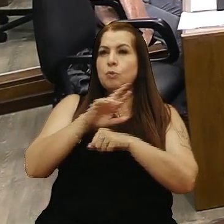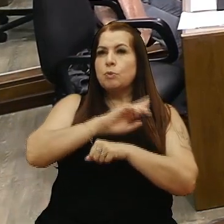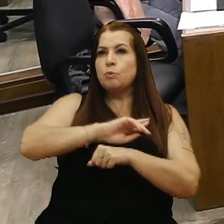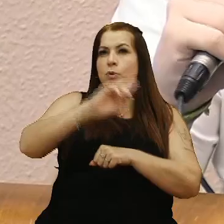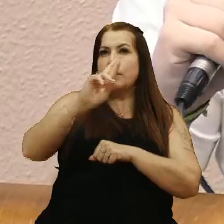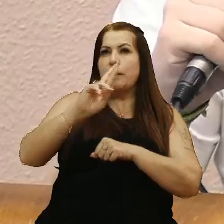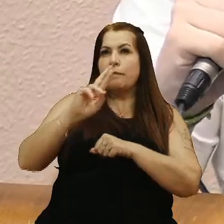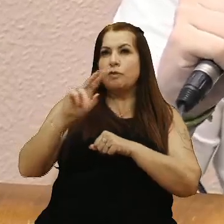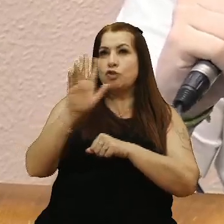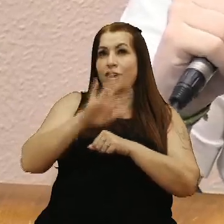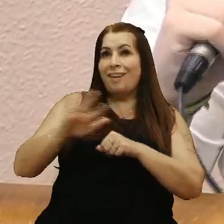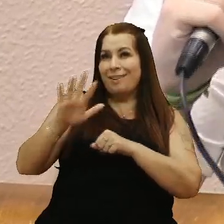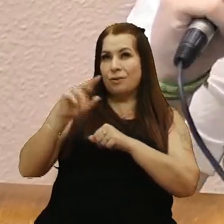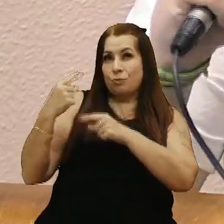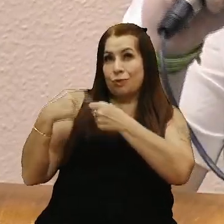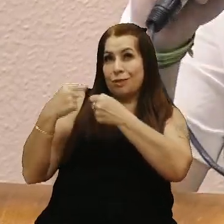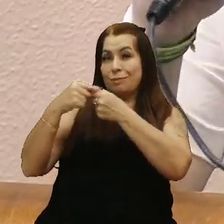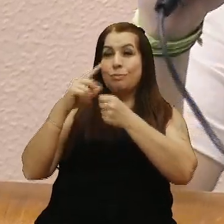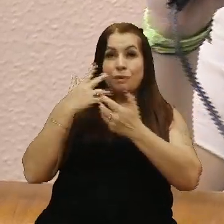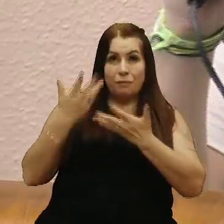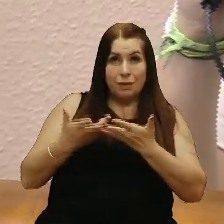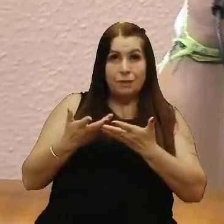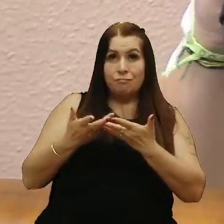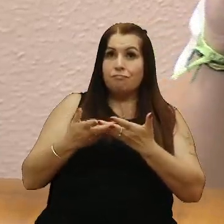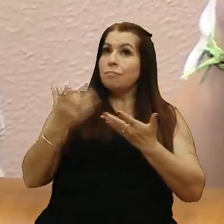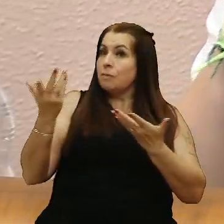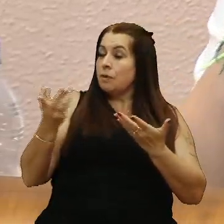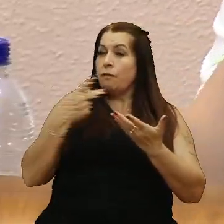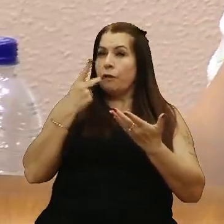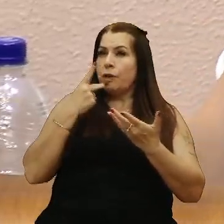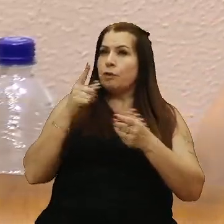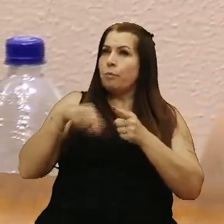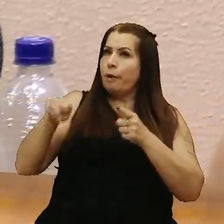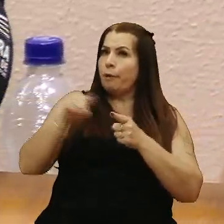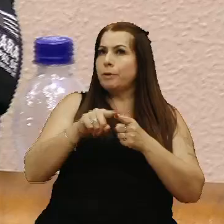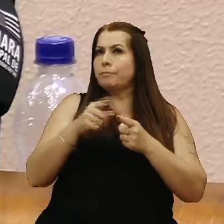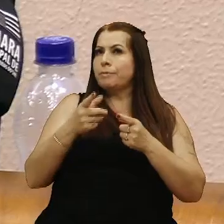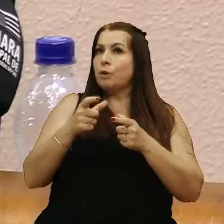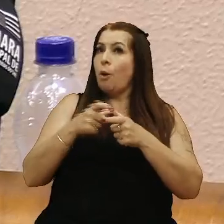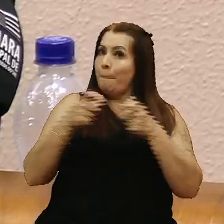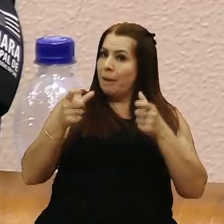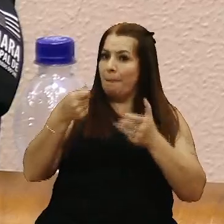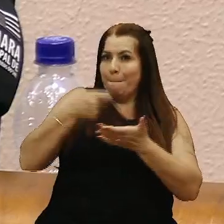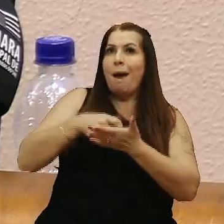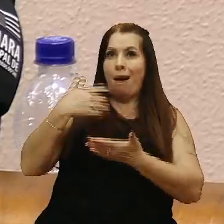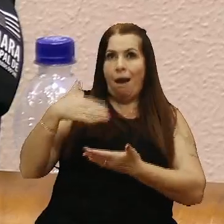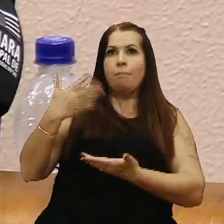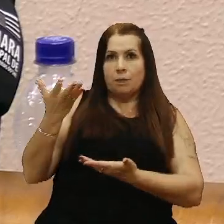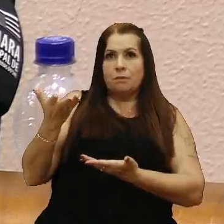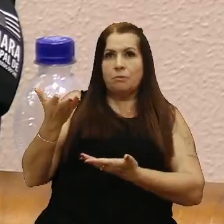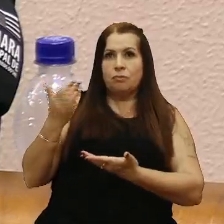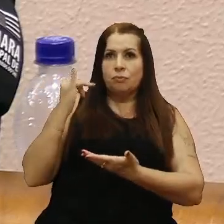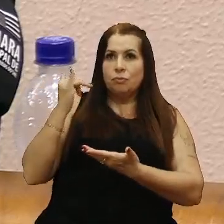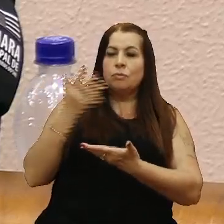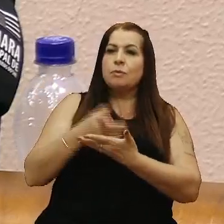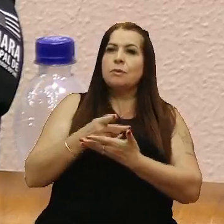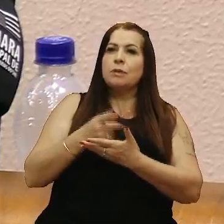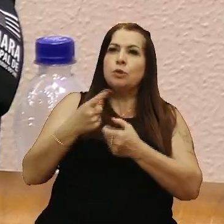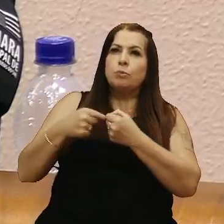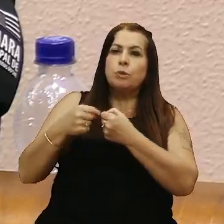do município para que se revesse isso. Nós estamos falando de uma situação que aumenta o valor da passagem, que o